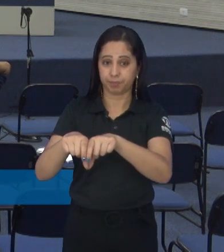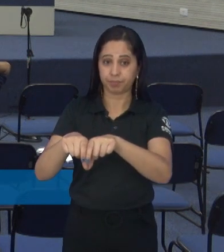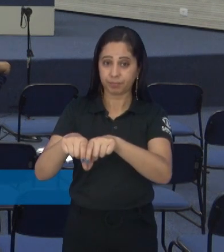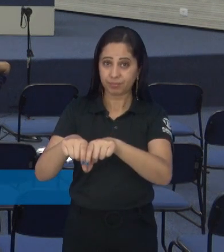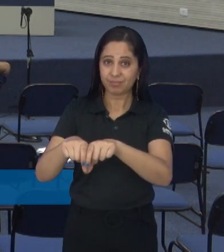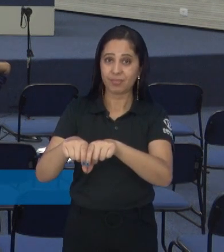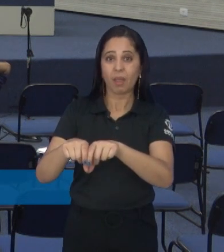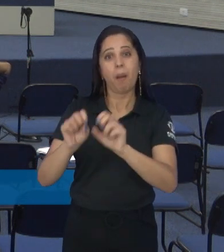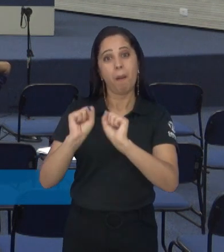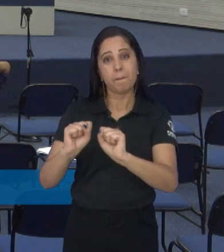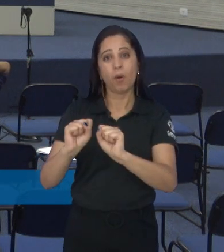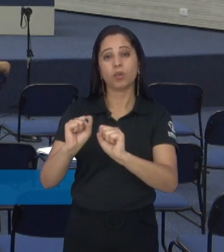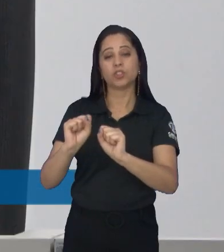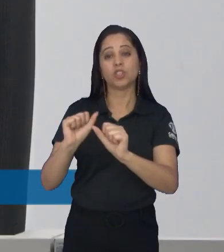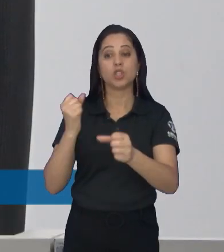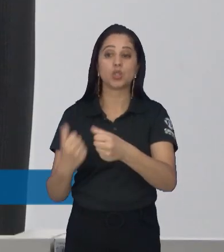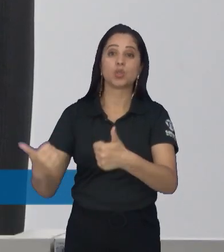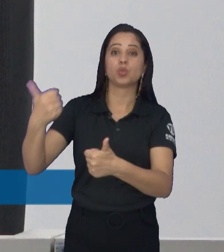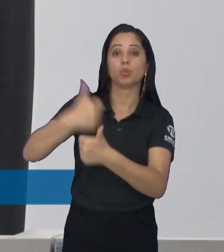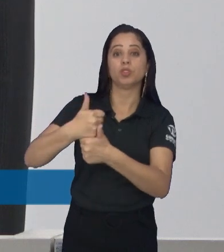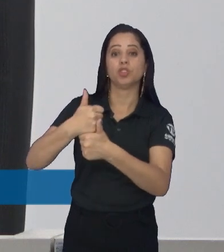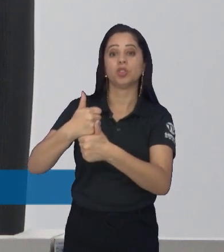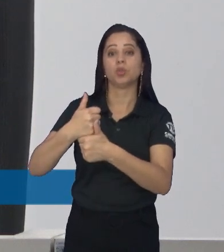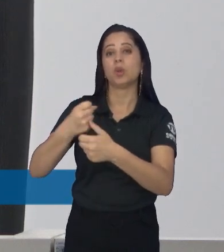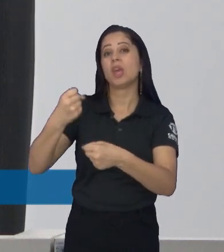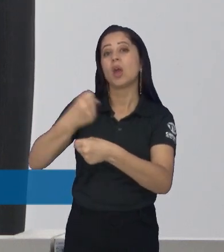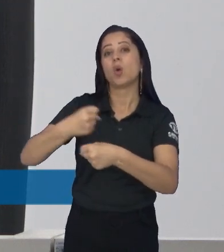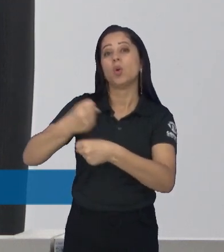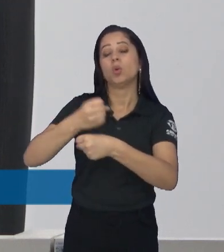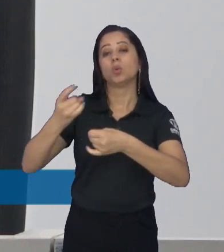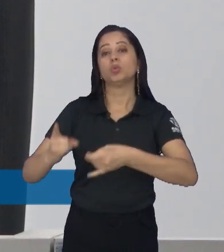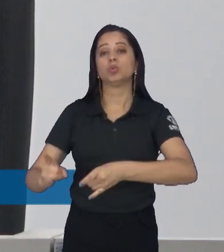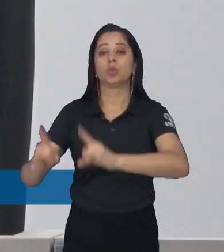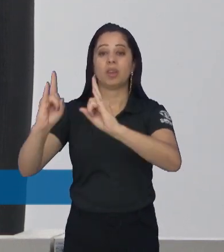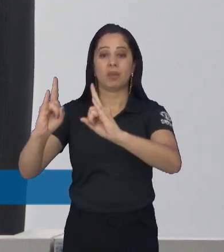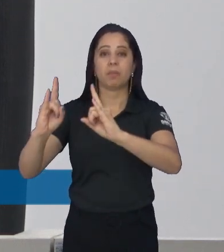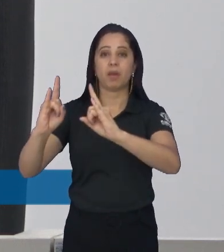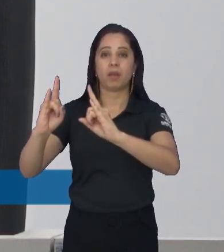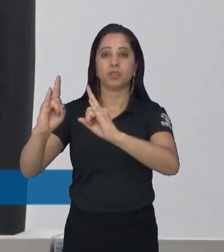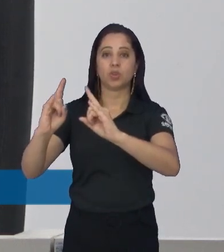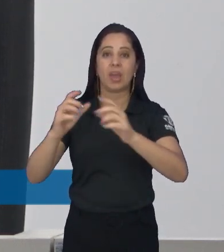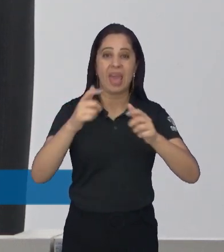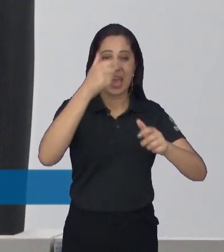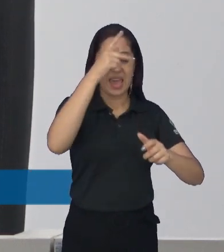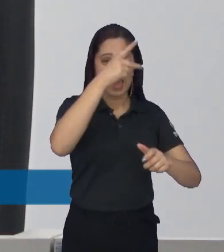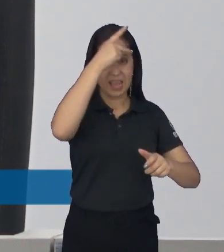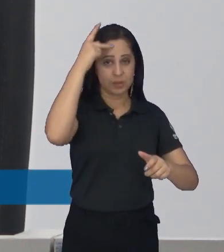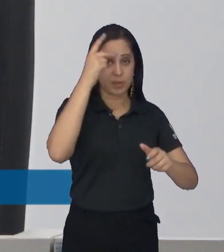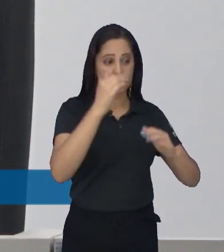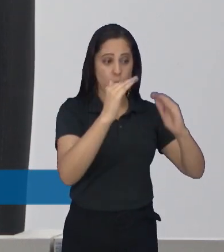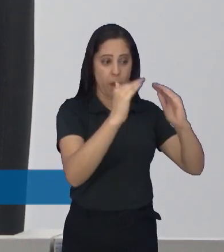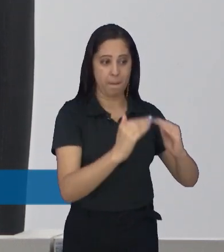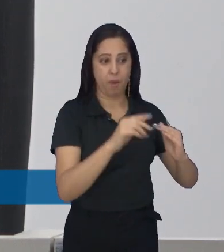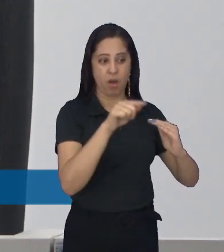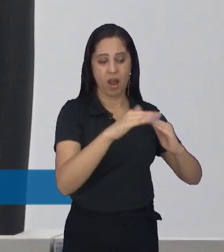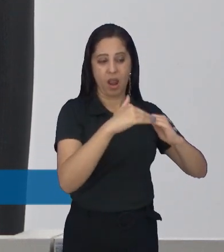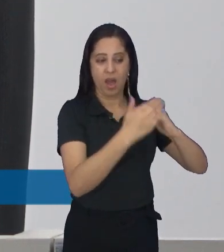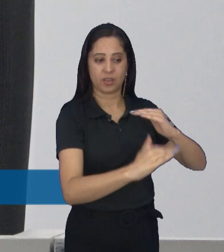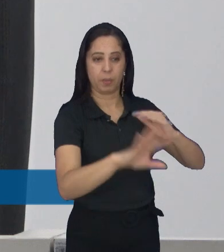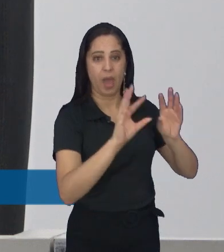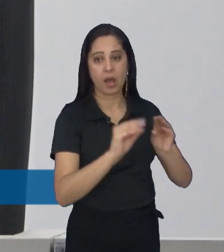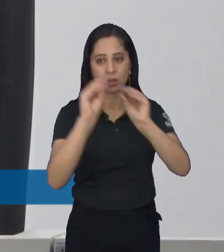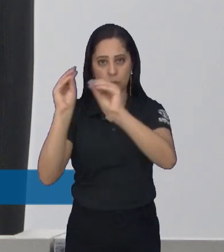construções né predinhos para recepcionar os moradores do banhado na em questão de